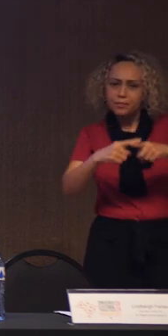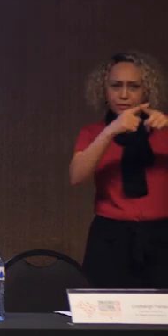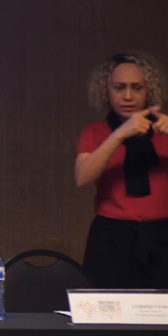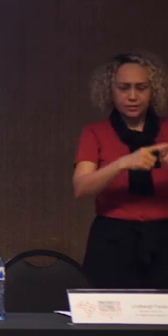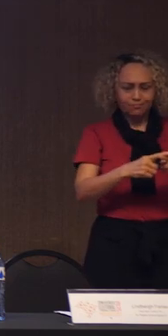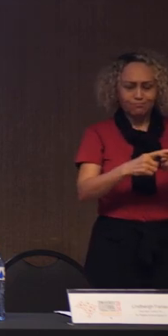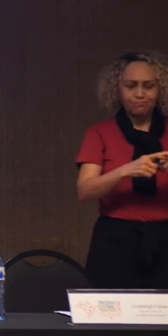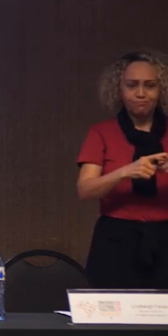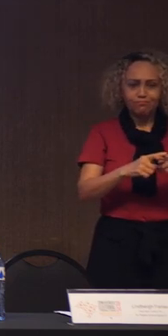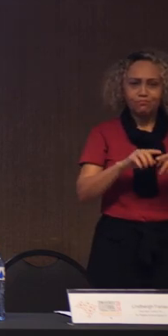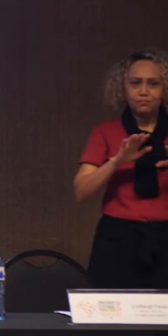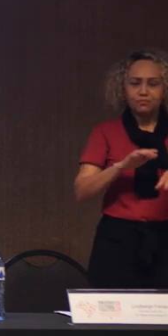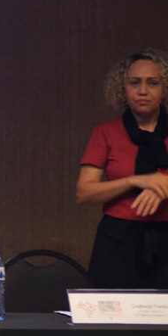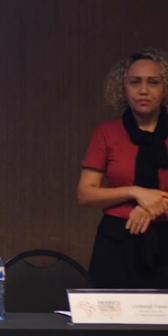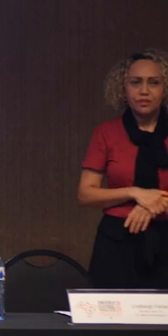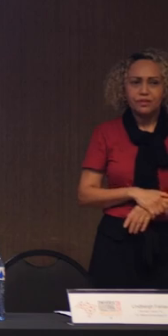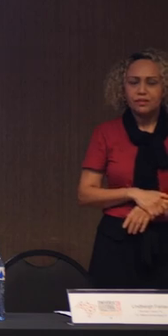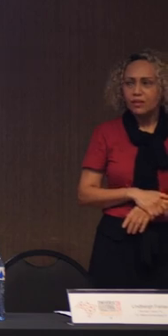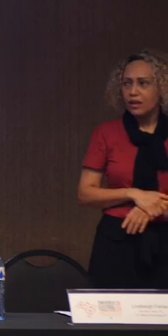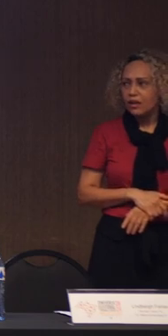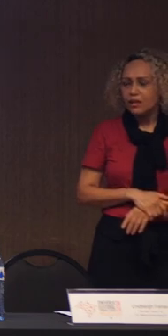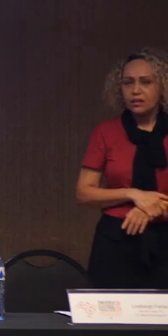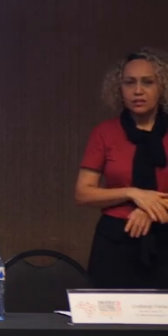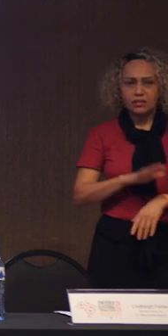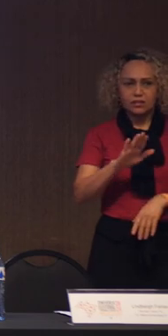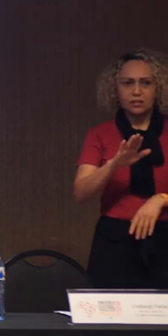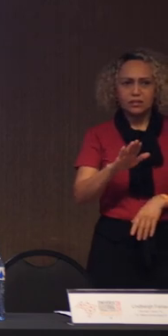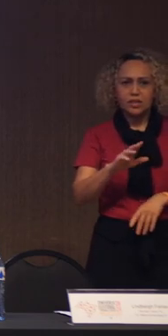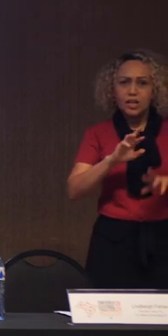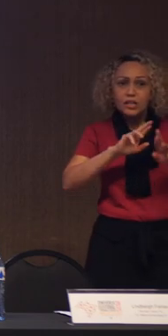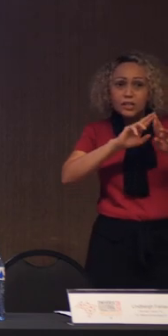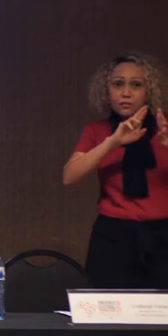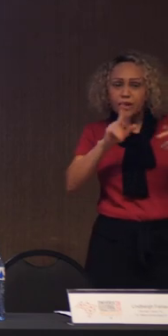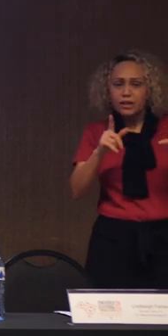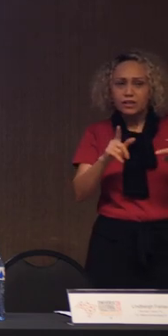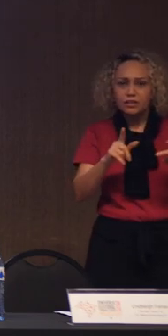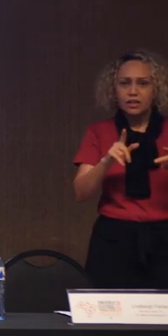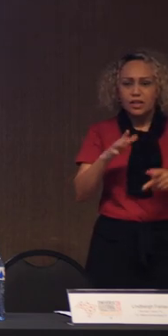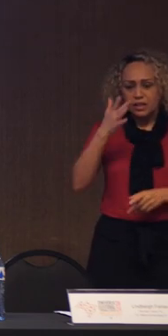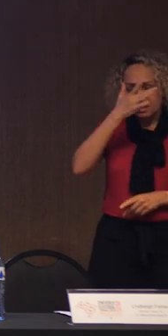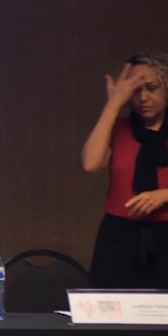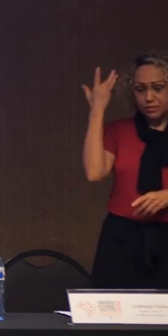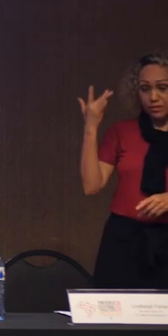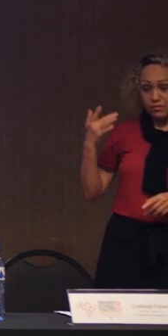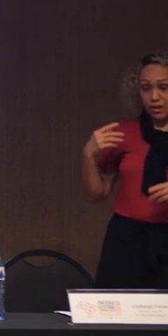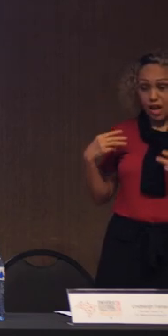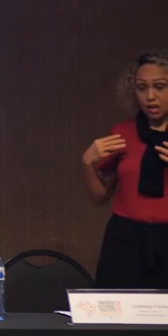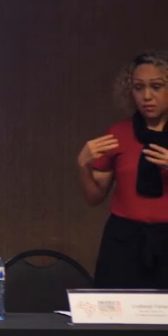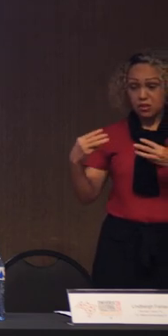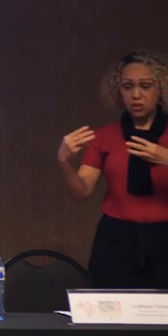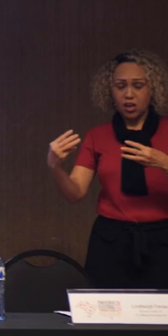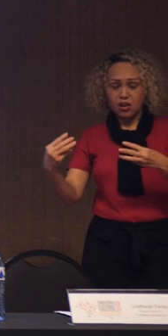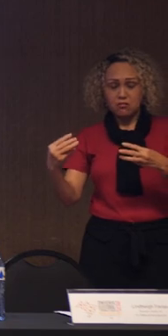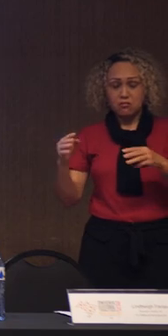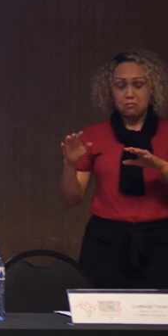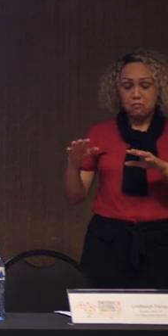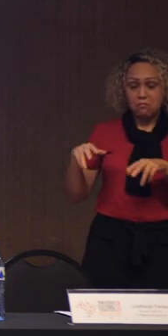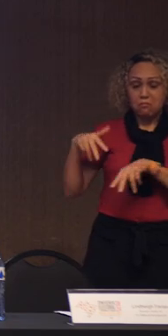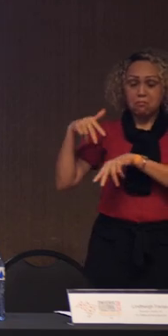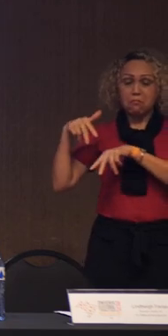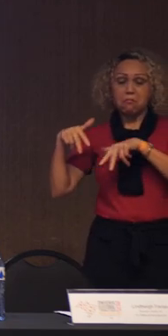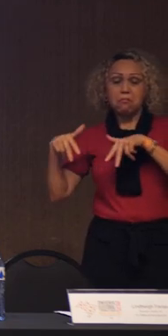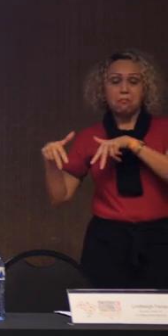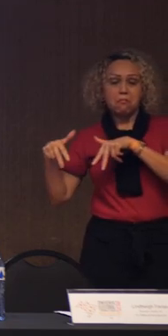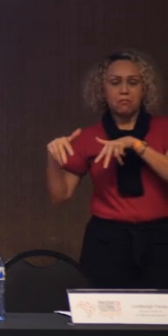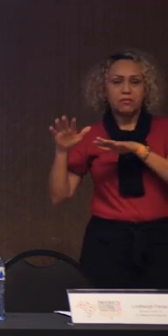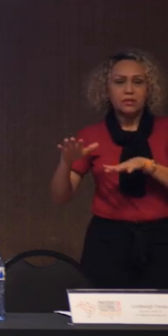que alguns de nós nos ministérios ficam fazendo. Eu quero ter acesso à Petrobras, eu quero ter acesso ao Banco do Brasil, eu quero